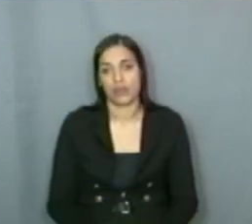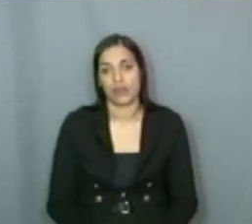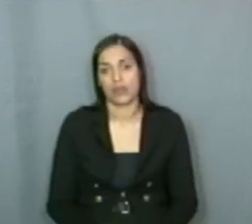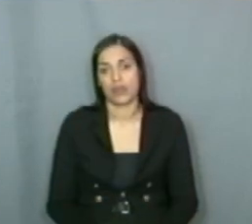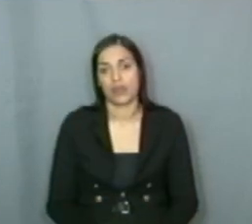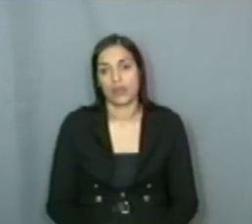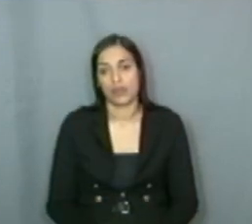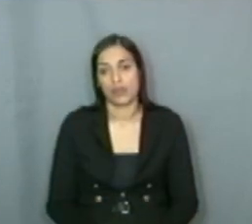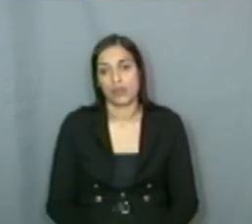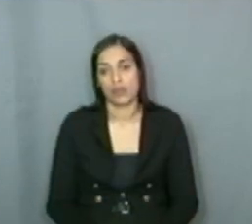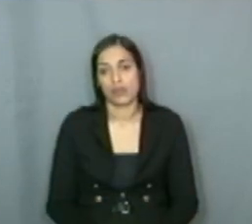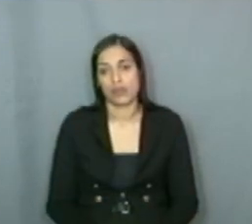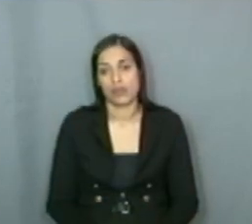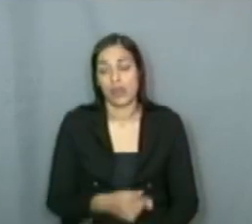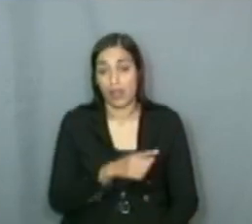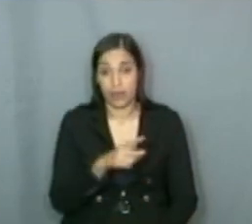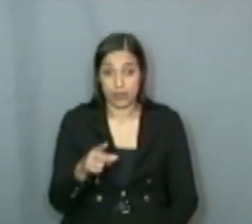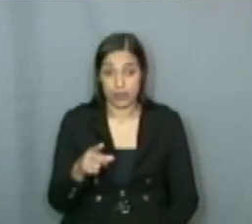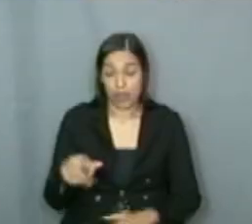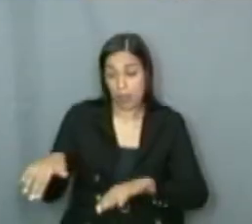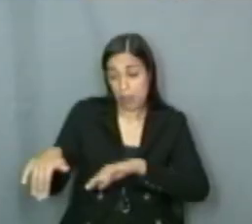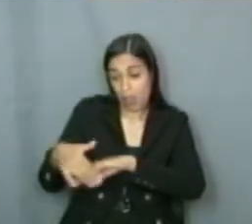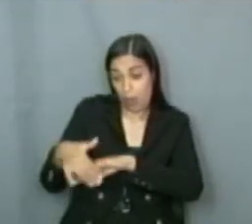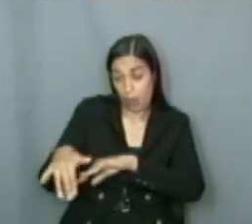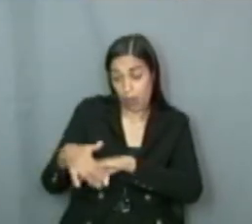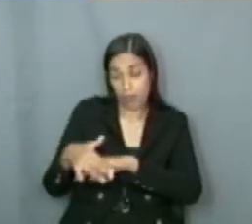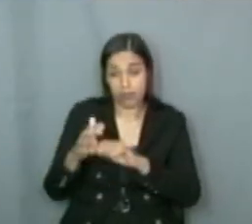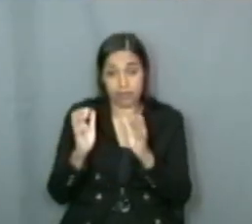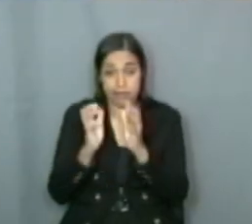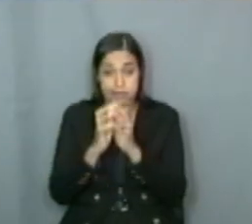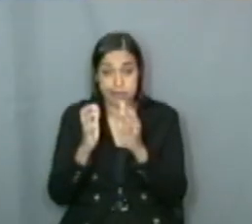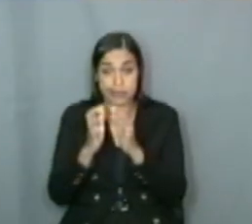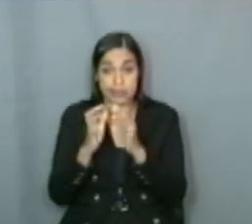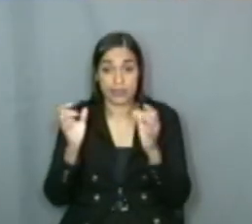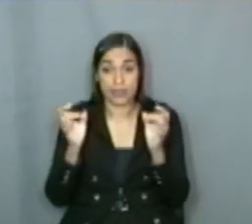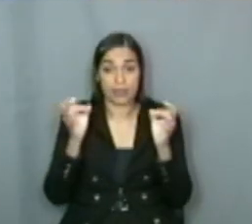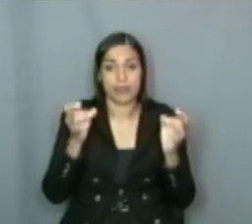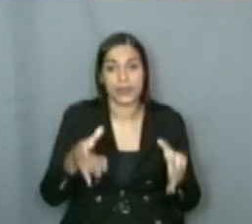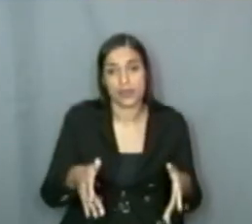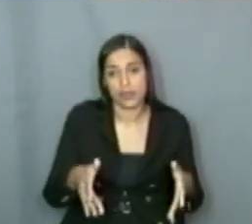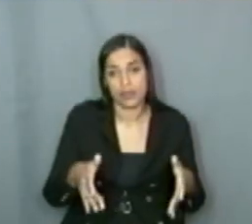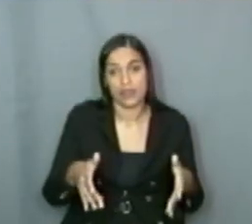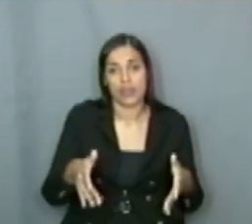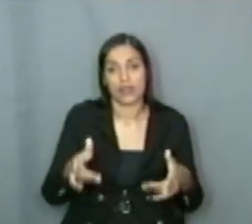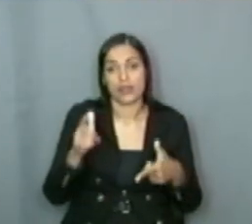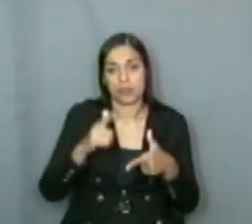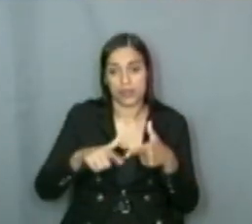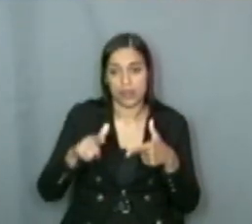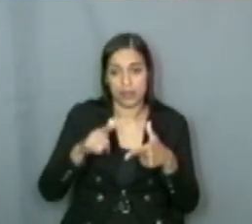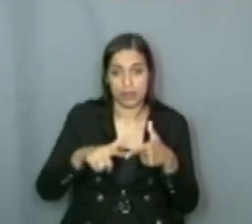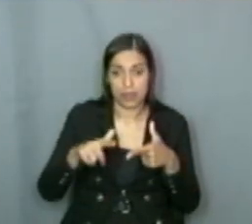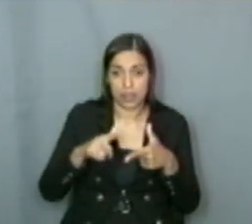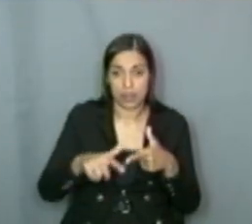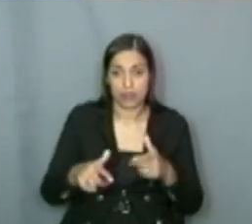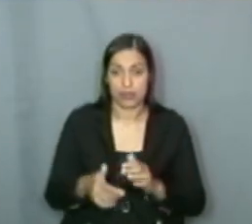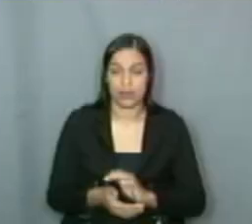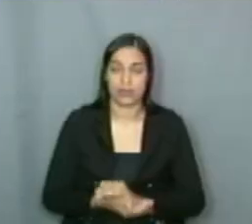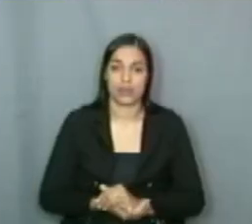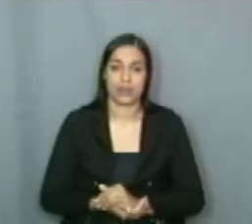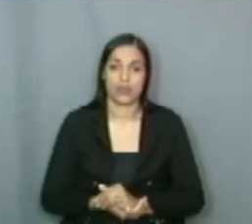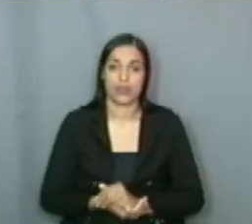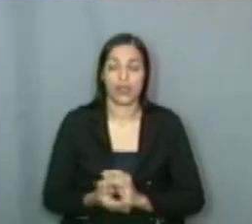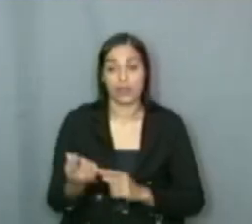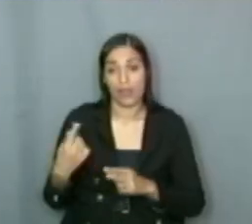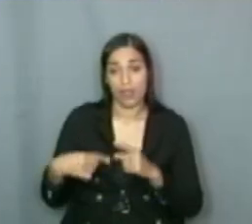E que está aí, é só você olhar para a rua que você vai ver um Recife debaixo de água de xixi, cocô e de lixo. Porque foi isso que foi